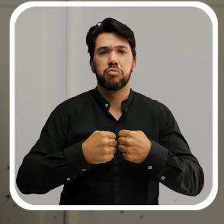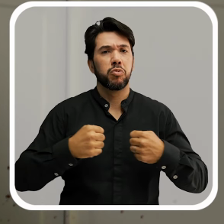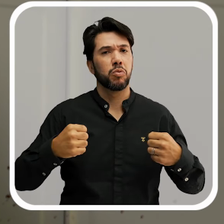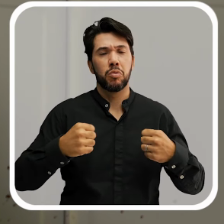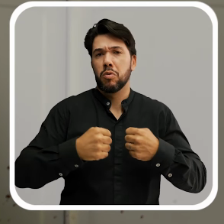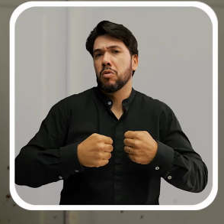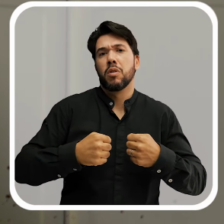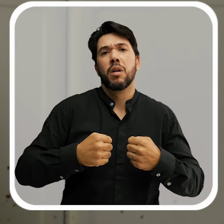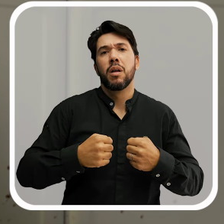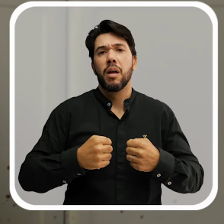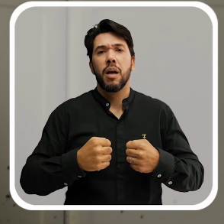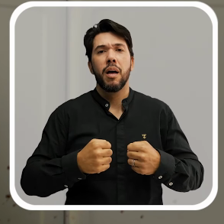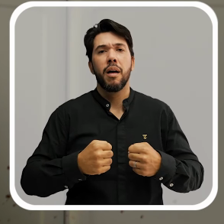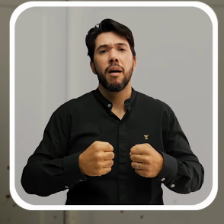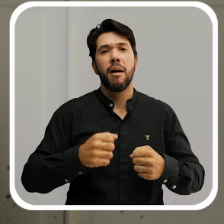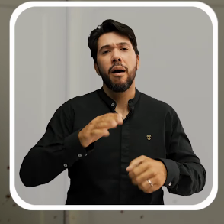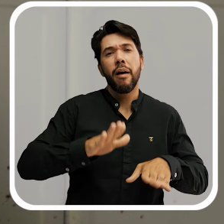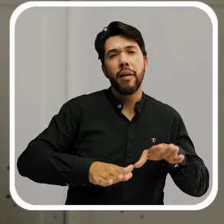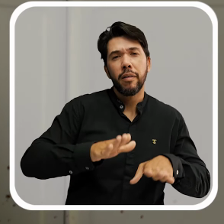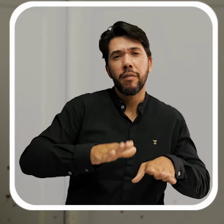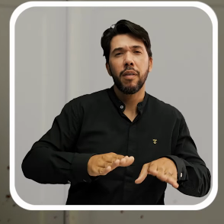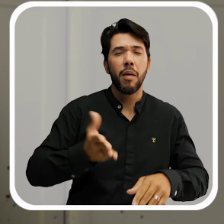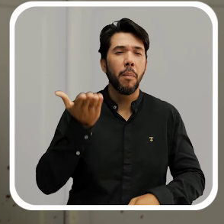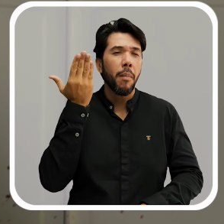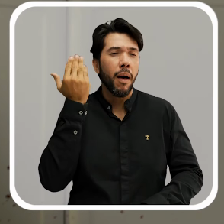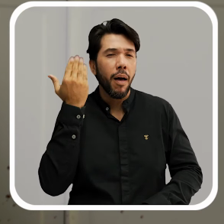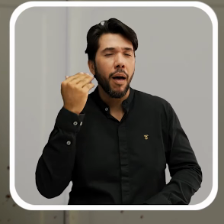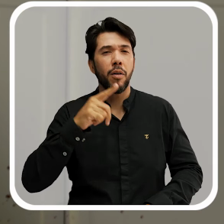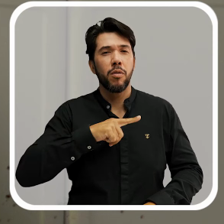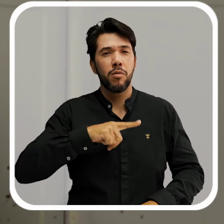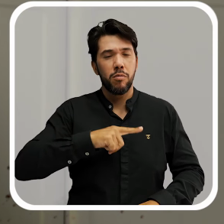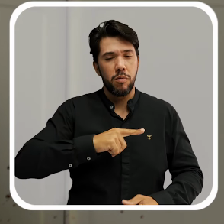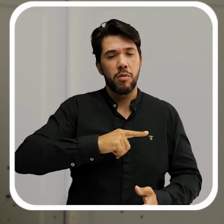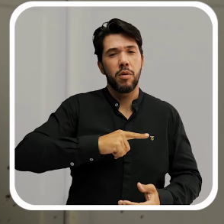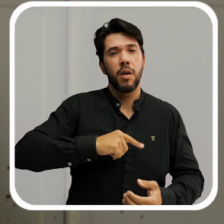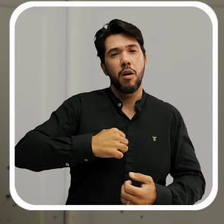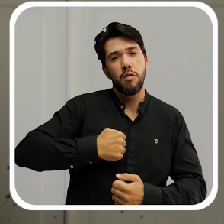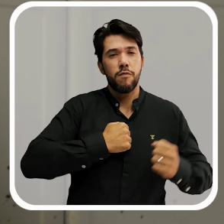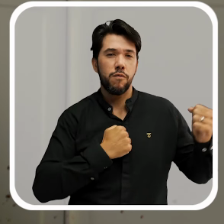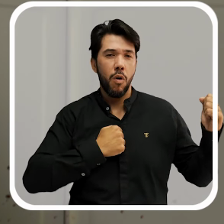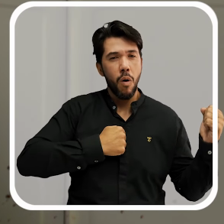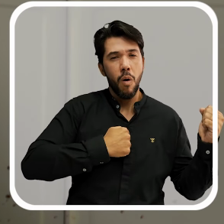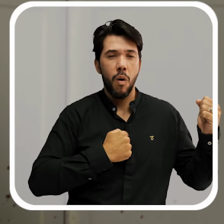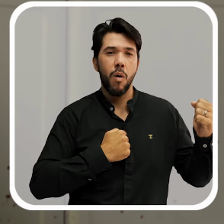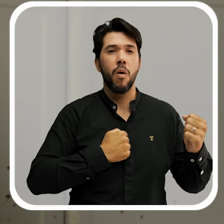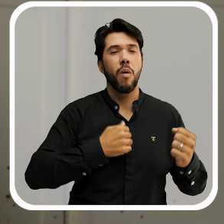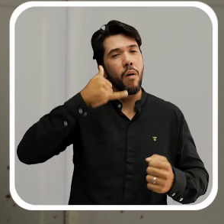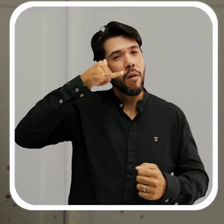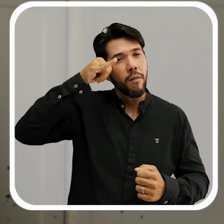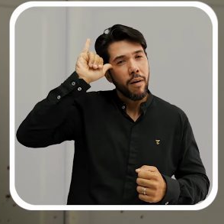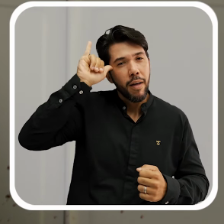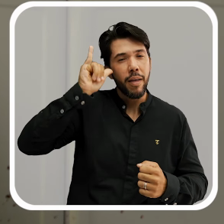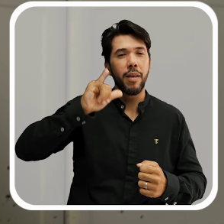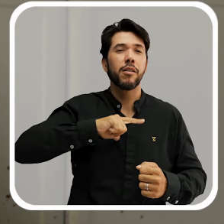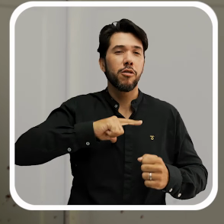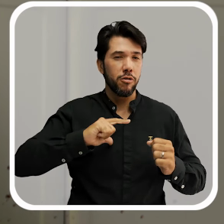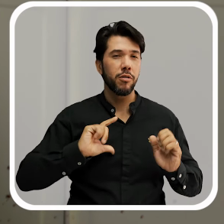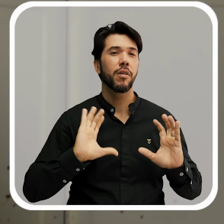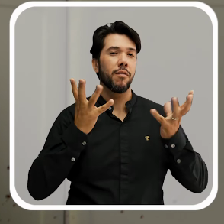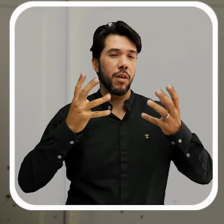quando tocava muito elas nos bailes, nos forrós, nas fazendas, antigamente, eu não tinha nem nascido, né? Então eu não tive